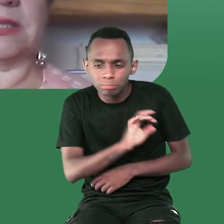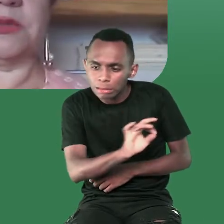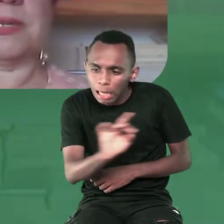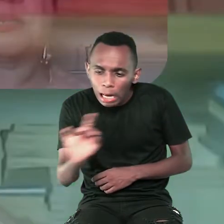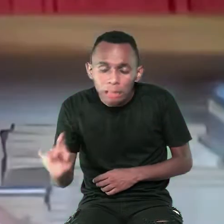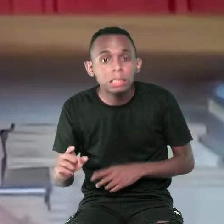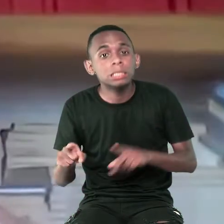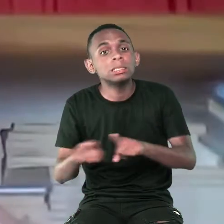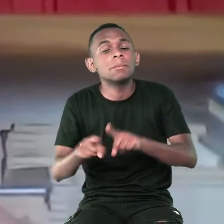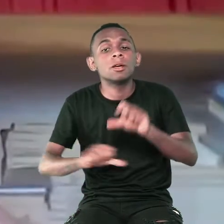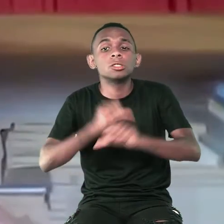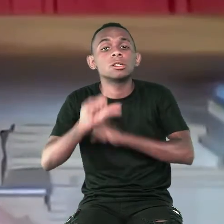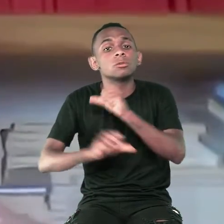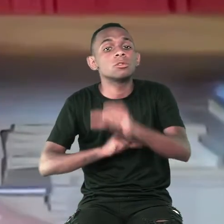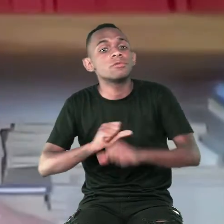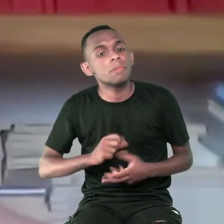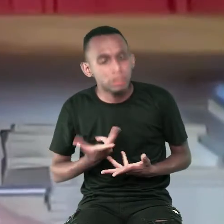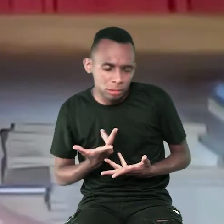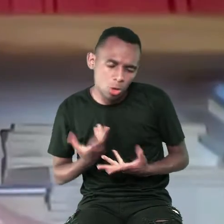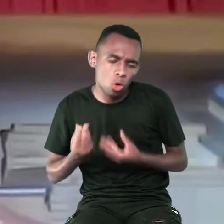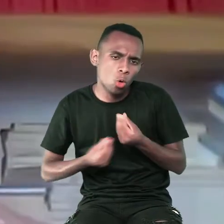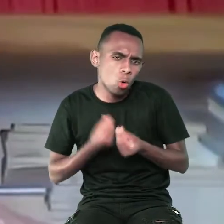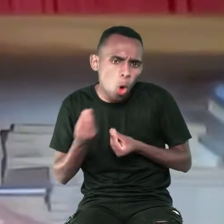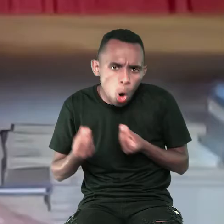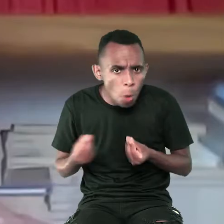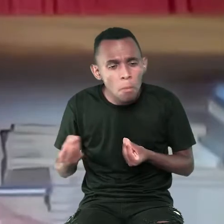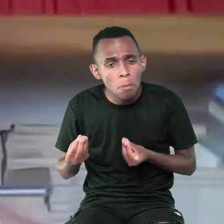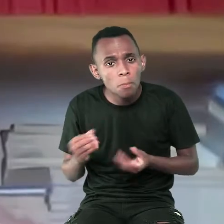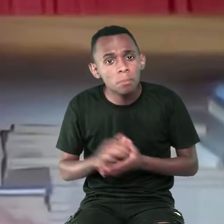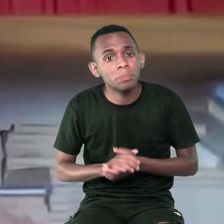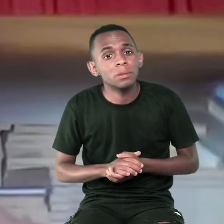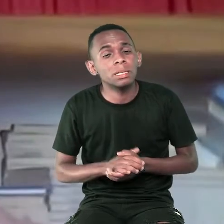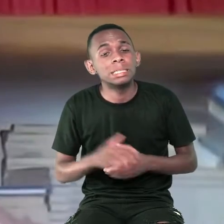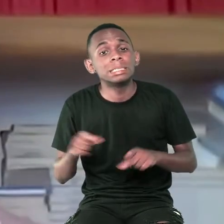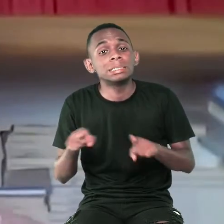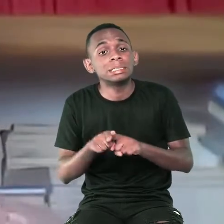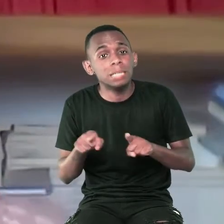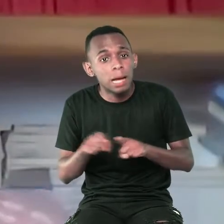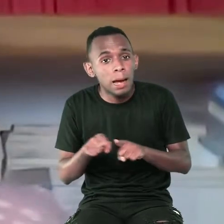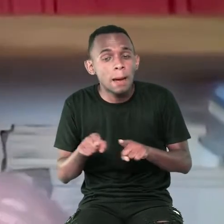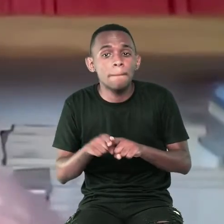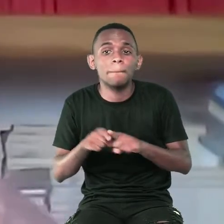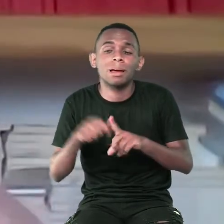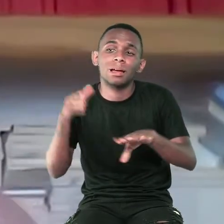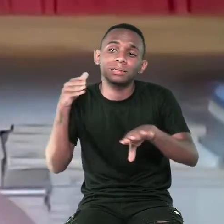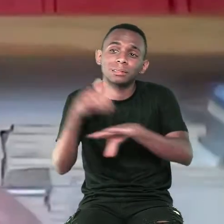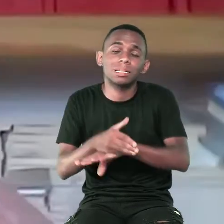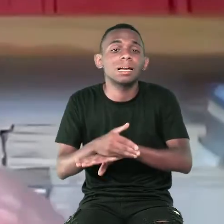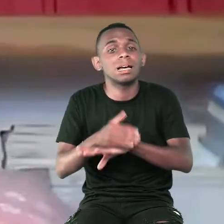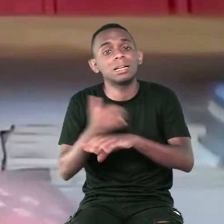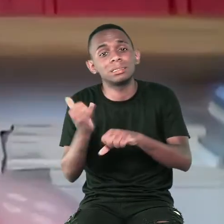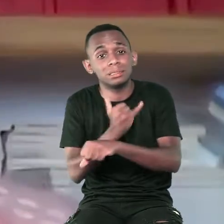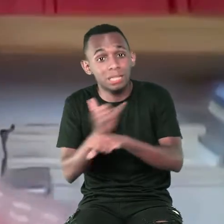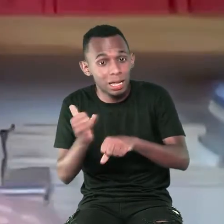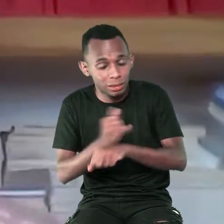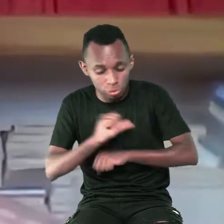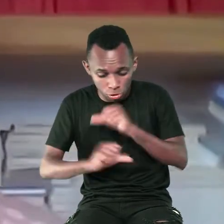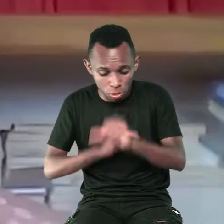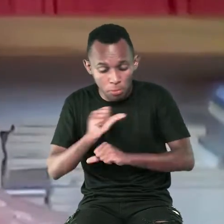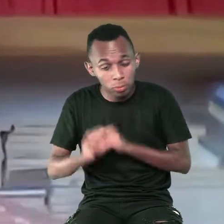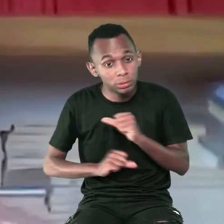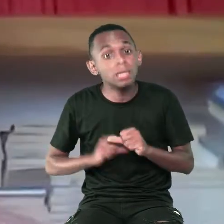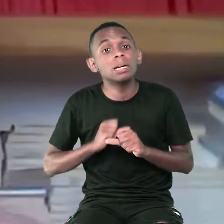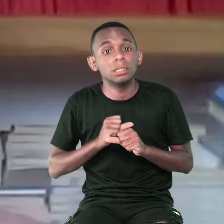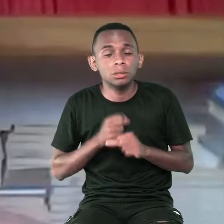são essas transformações sexuais, a questão de acesso, né, a técnicas de transformação, como é